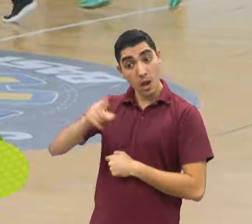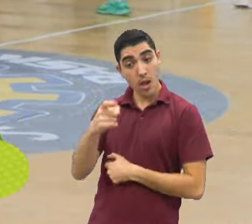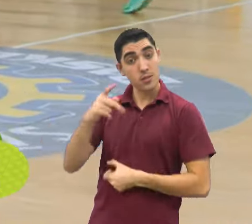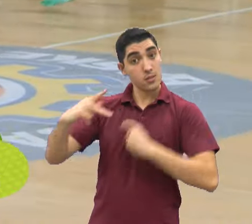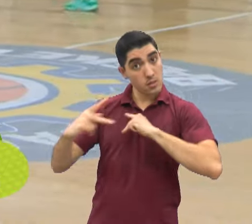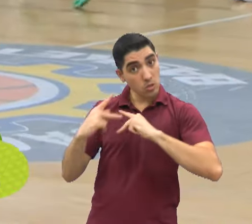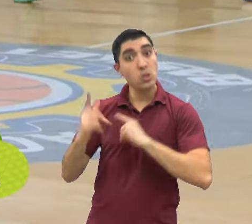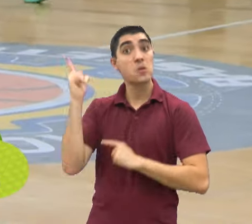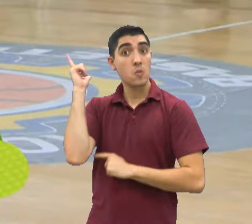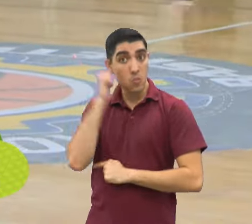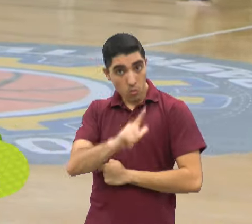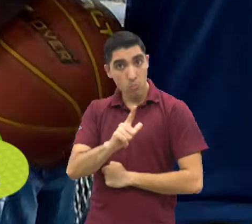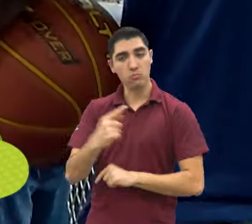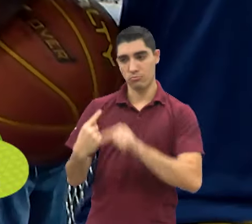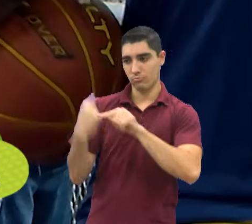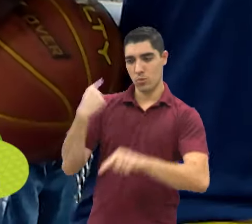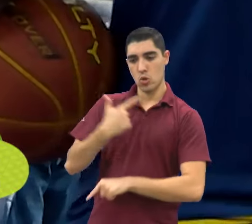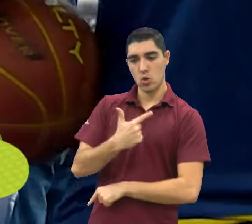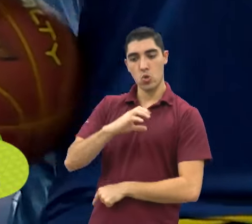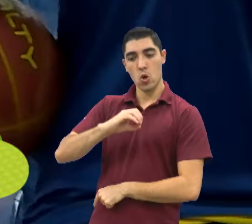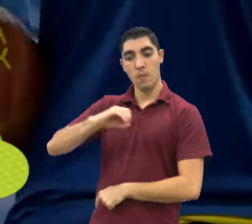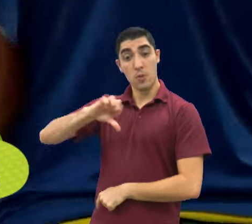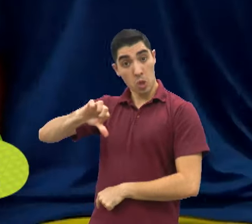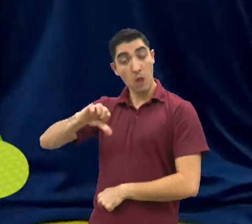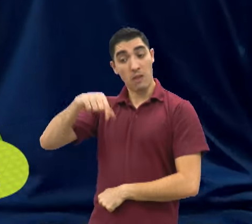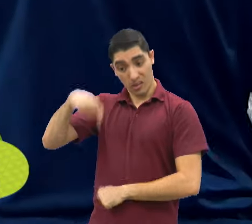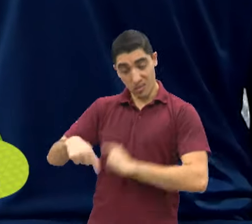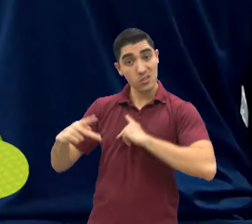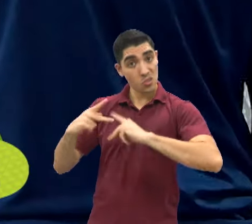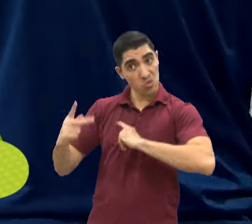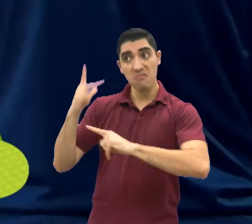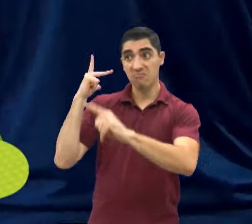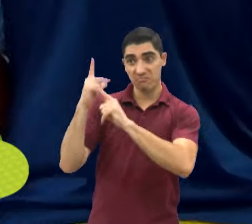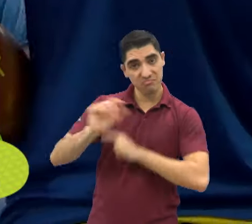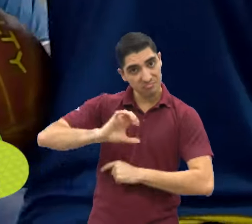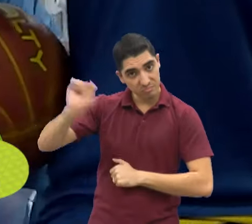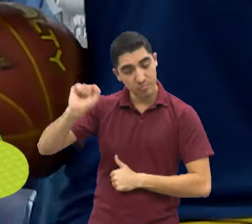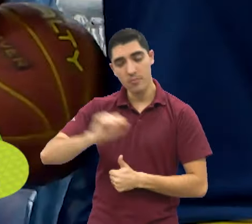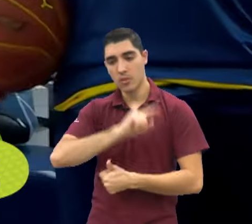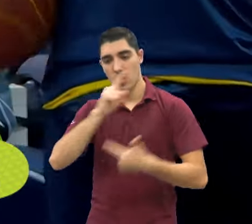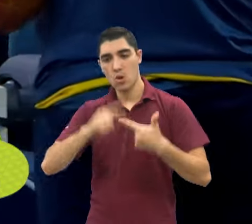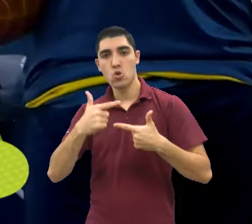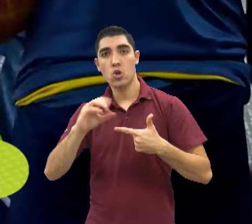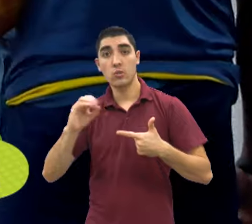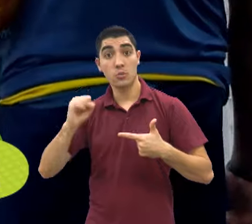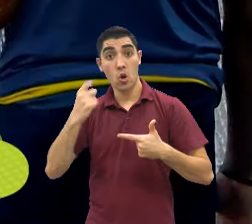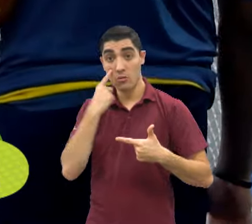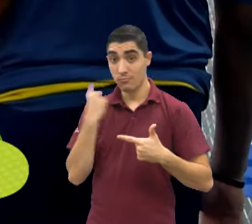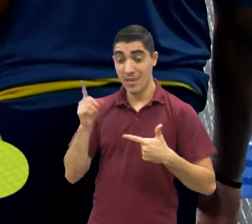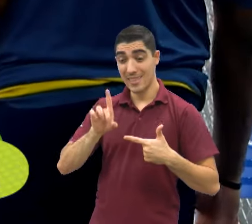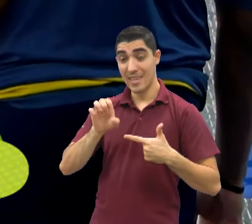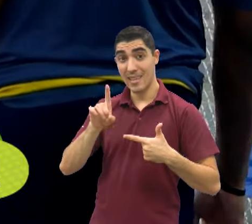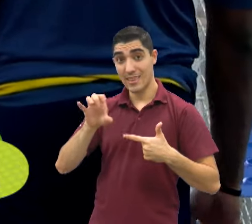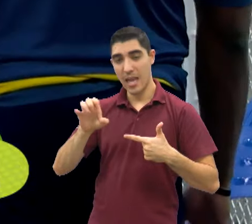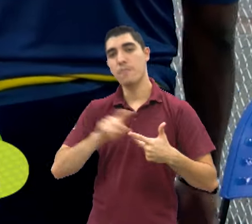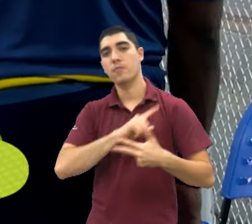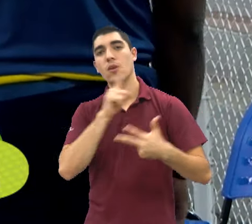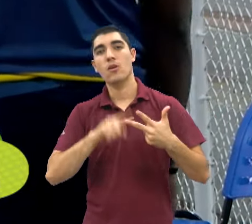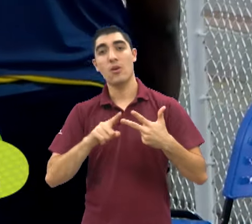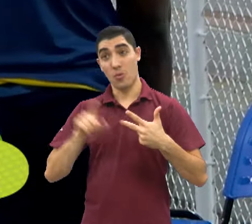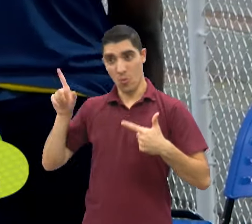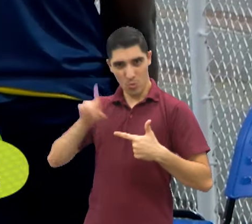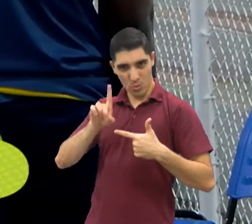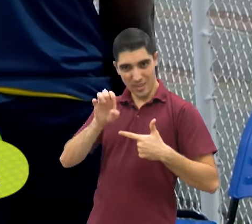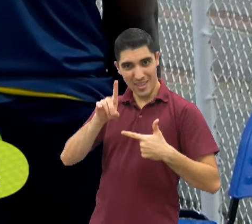o Paulista de 2009. Em 2012, quem faturou o título foi Dedé. O ex-ala hoje é